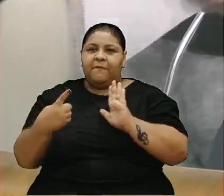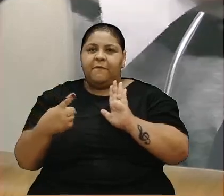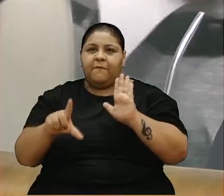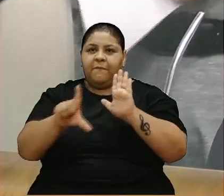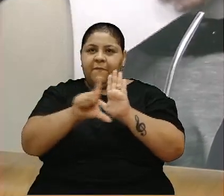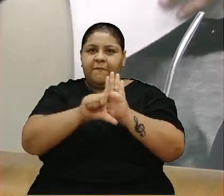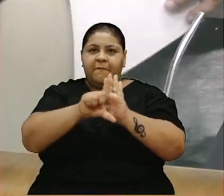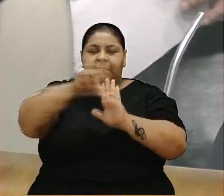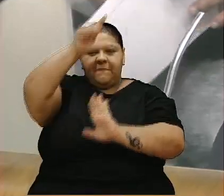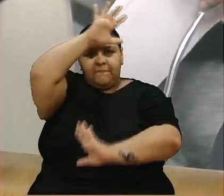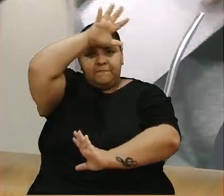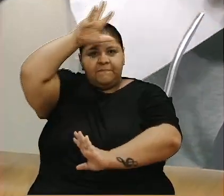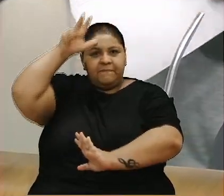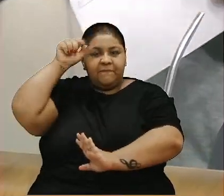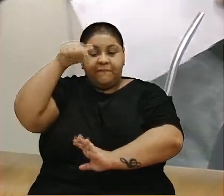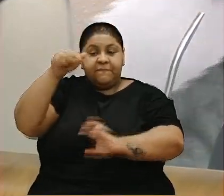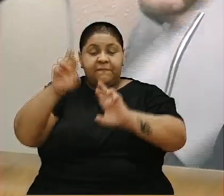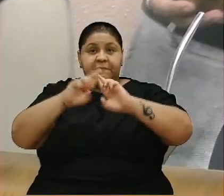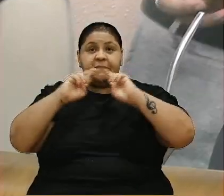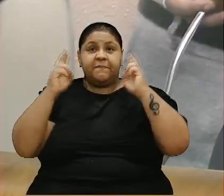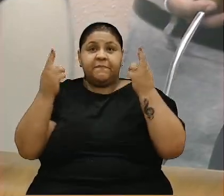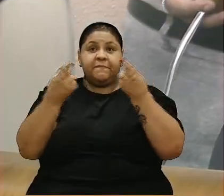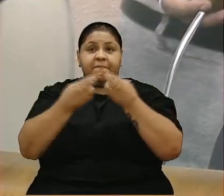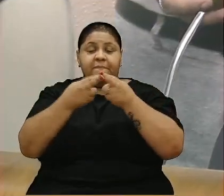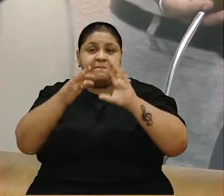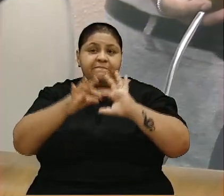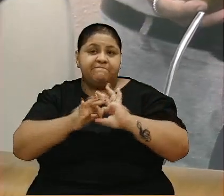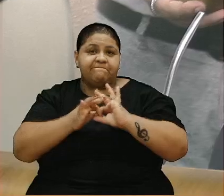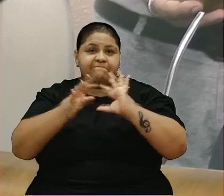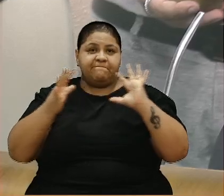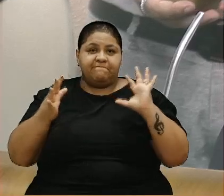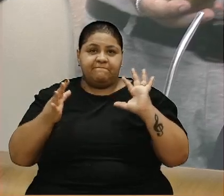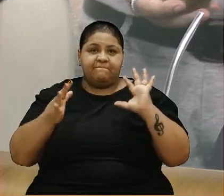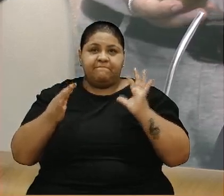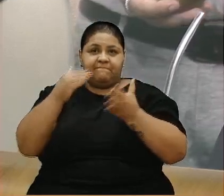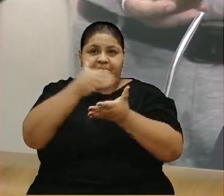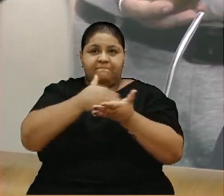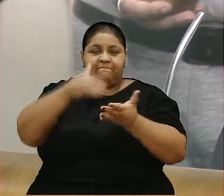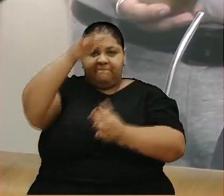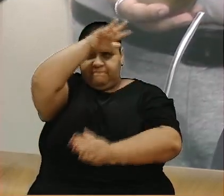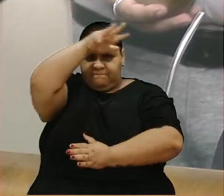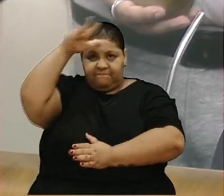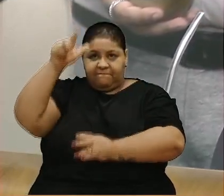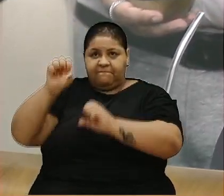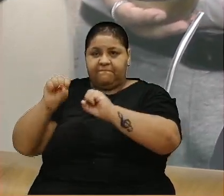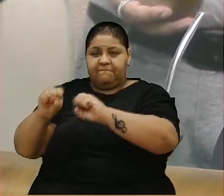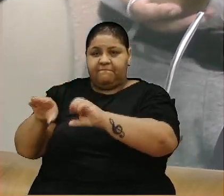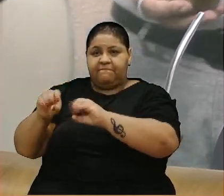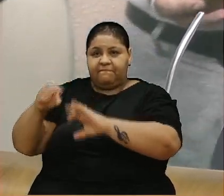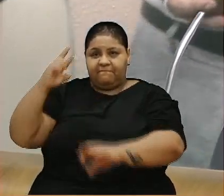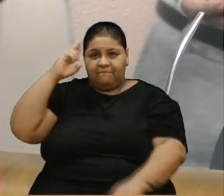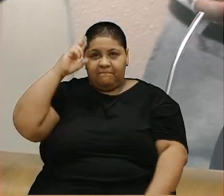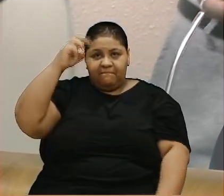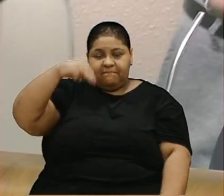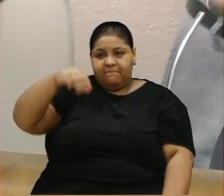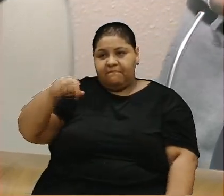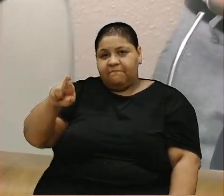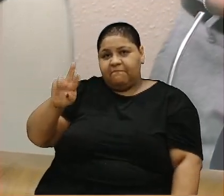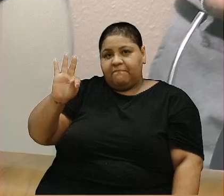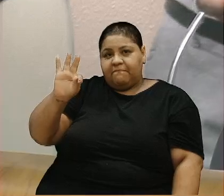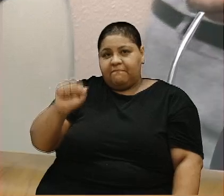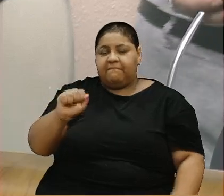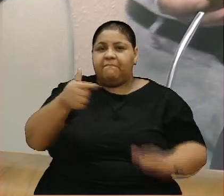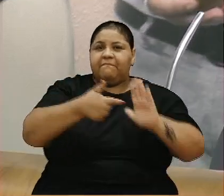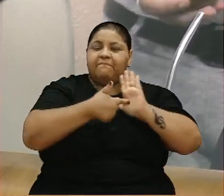do município, esta sessão ordinária abre espaço à secretária municipal de Educação, senhora Marta Fattori, para